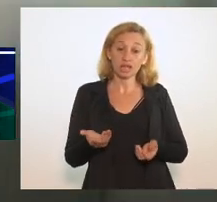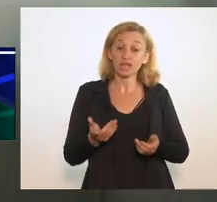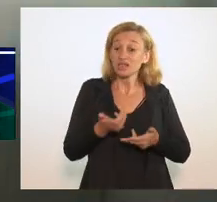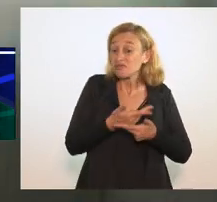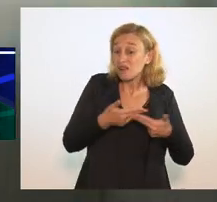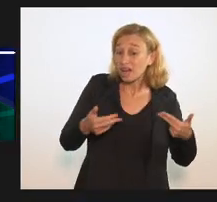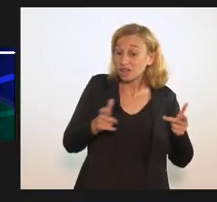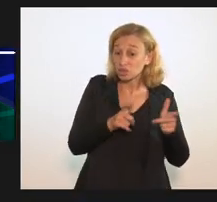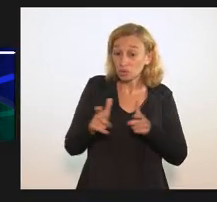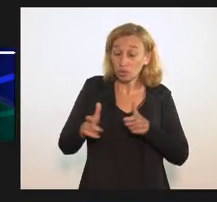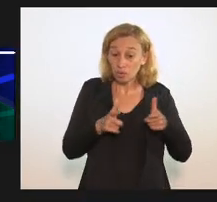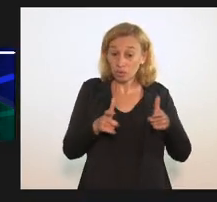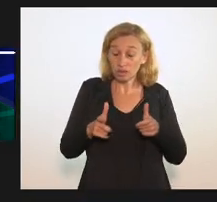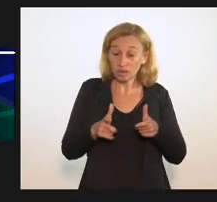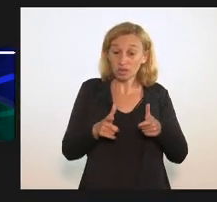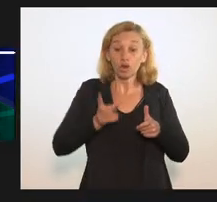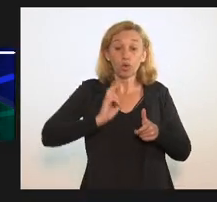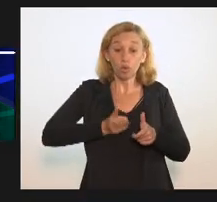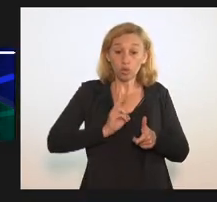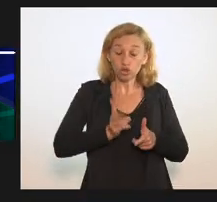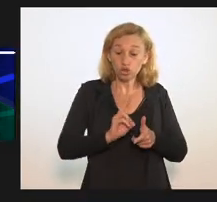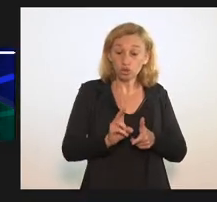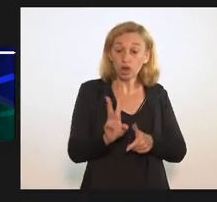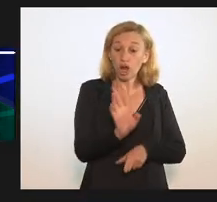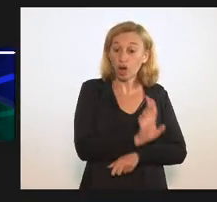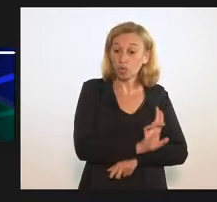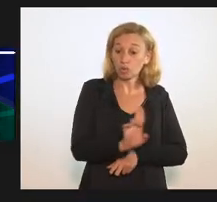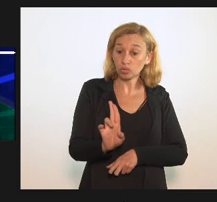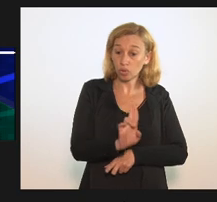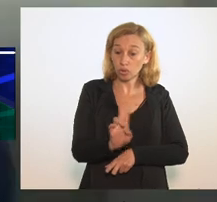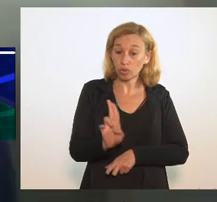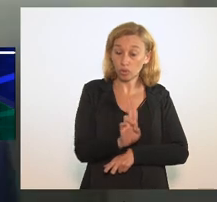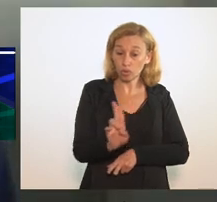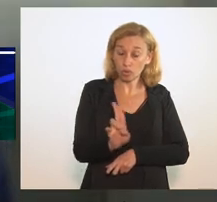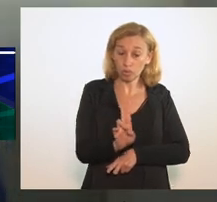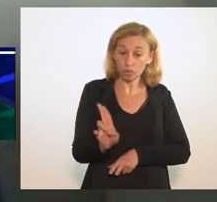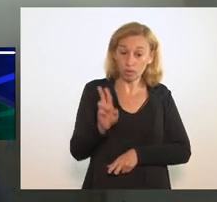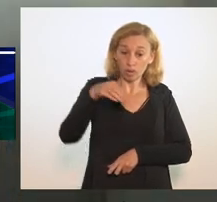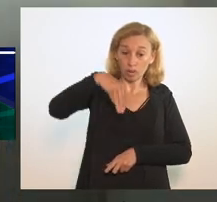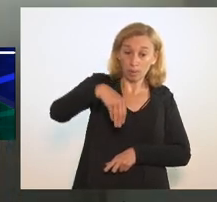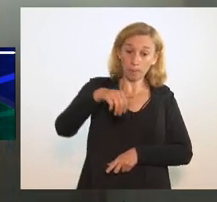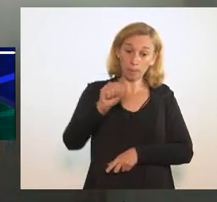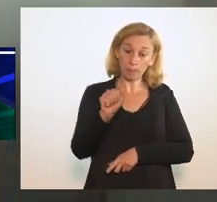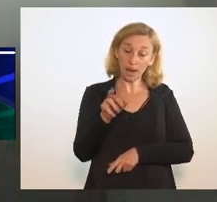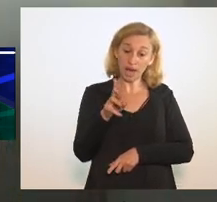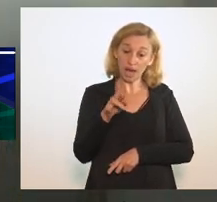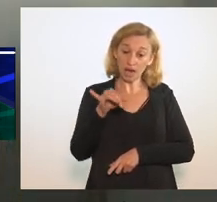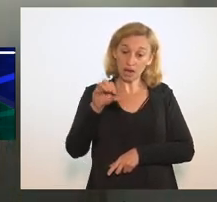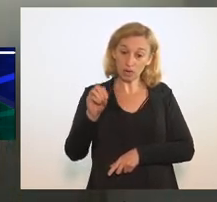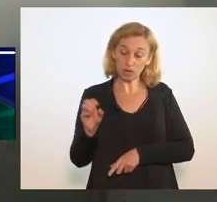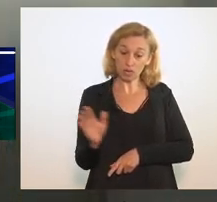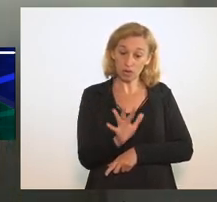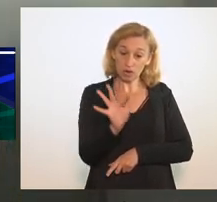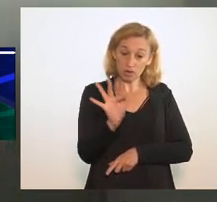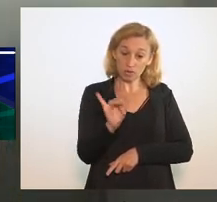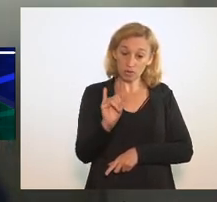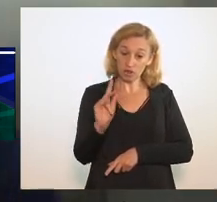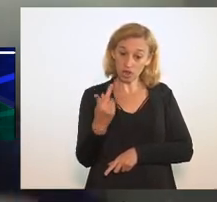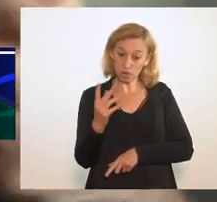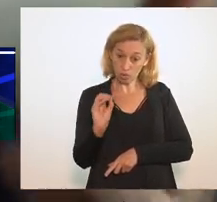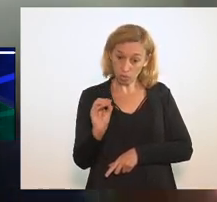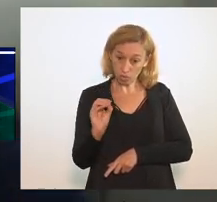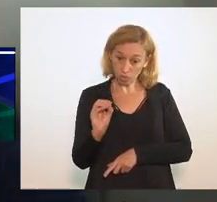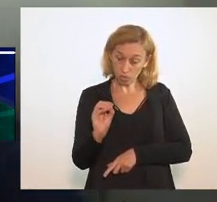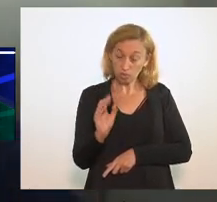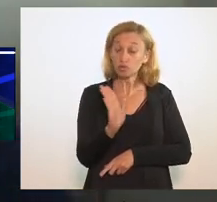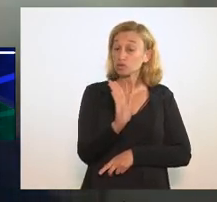Maracanã continuará a se chamar Mário Filho, jornalista Mário Filho, como